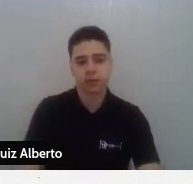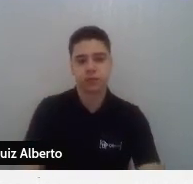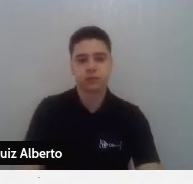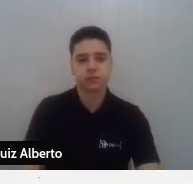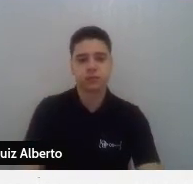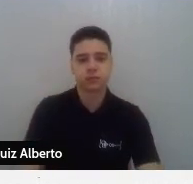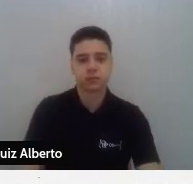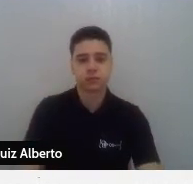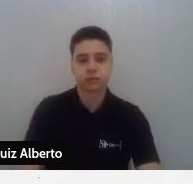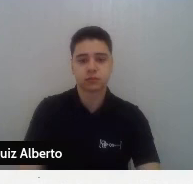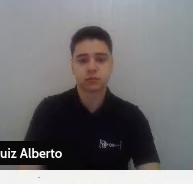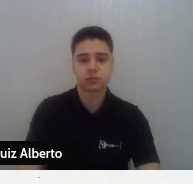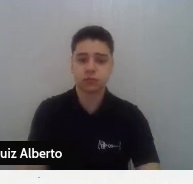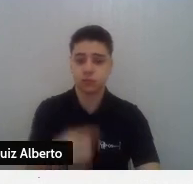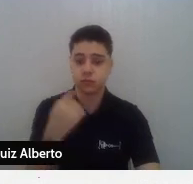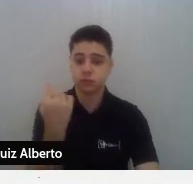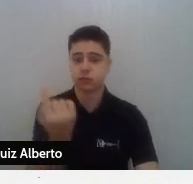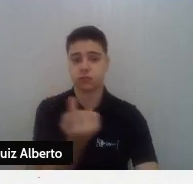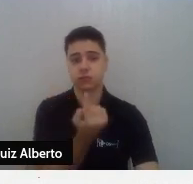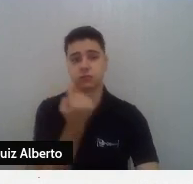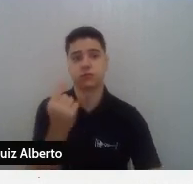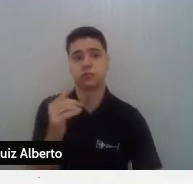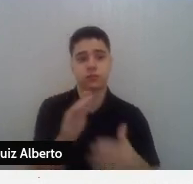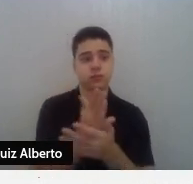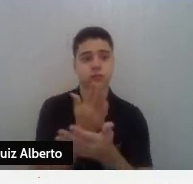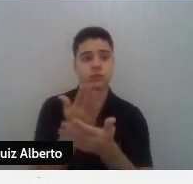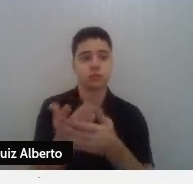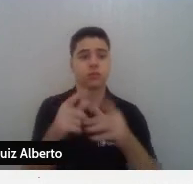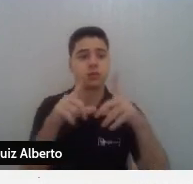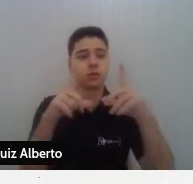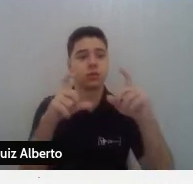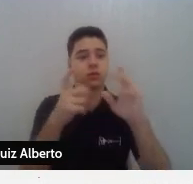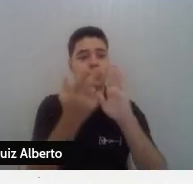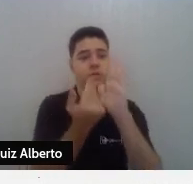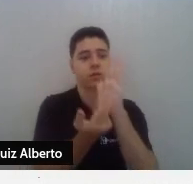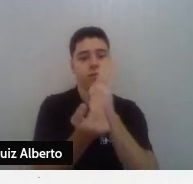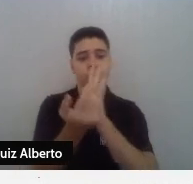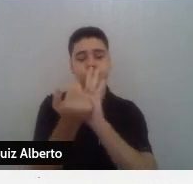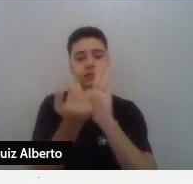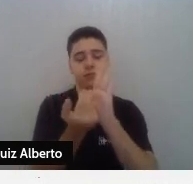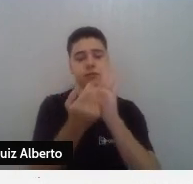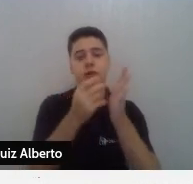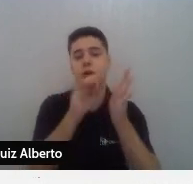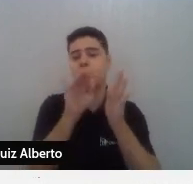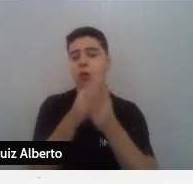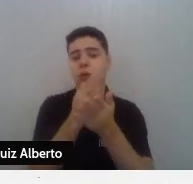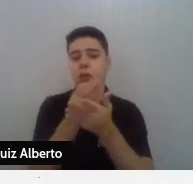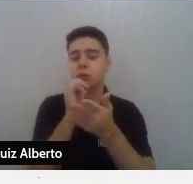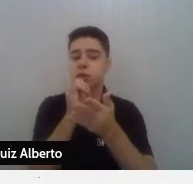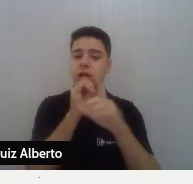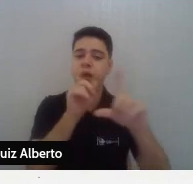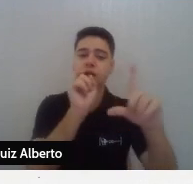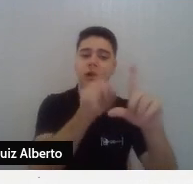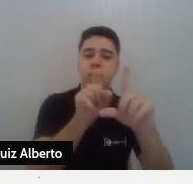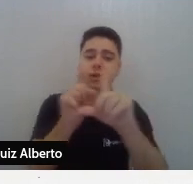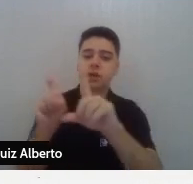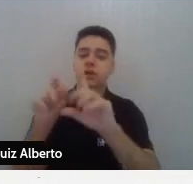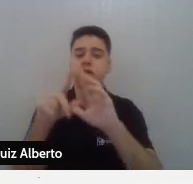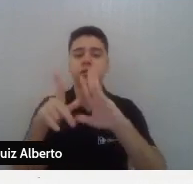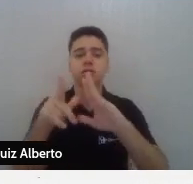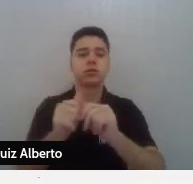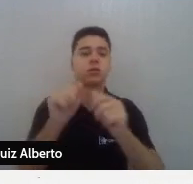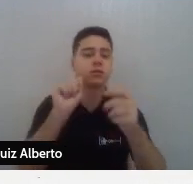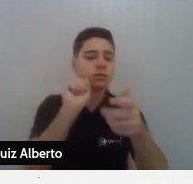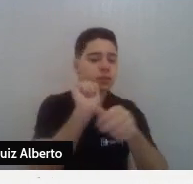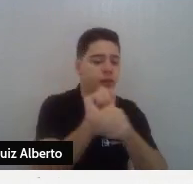Então, aqui a gente tem algumas referências que foram utilizadas. Então, quem quiser depois, né, parar a tela, dar um